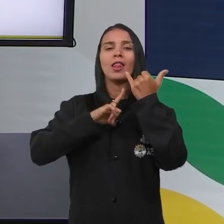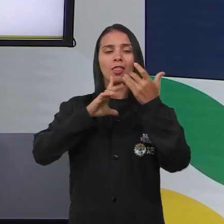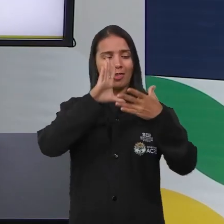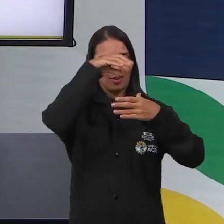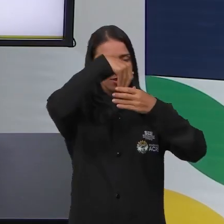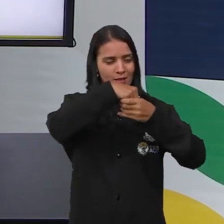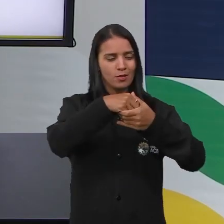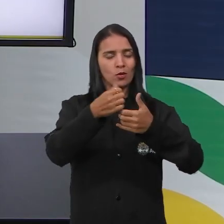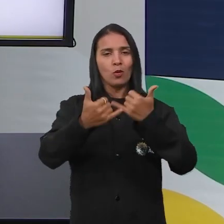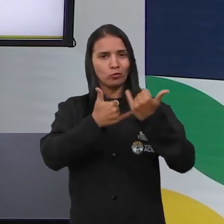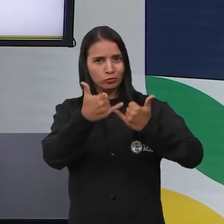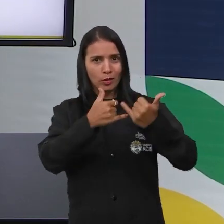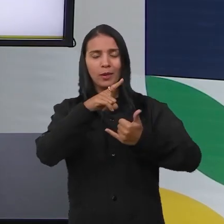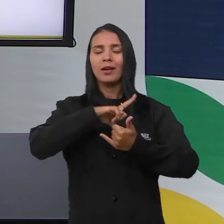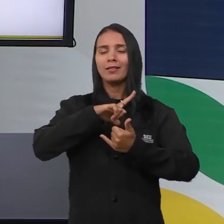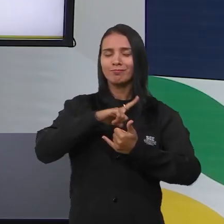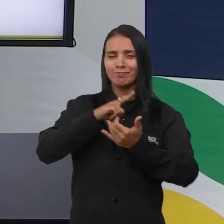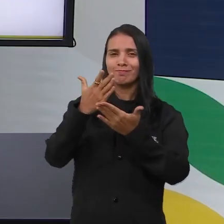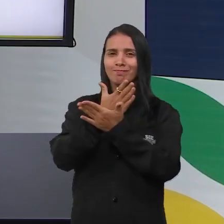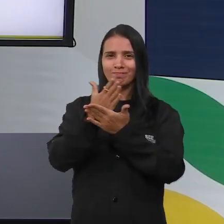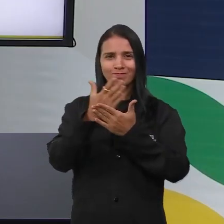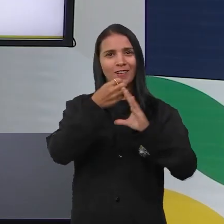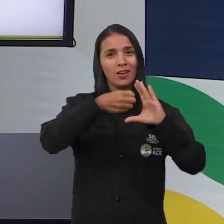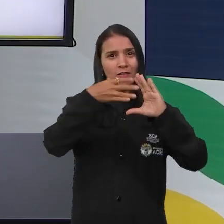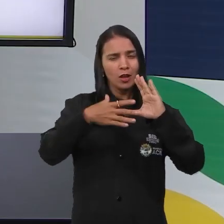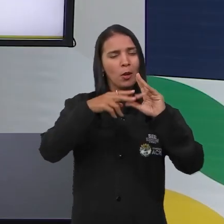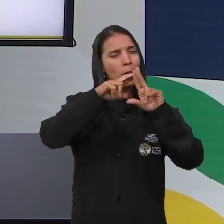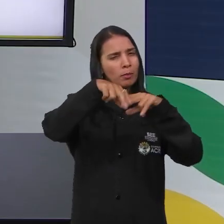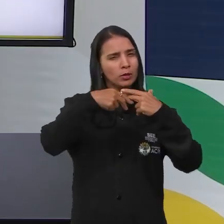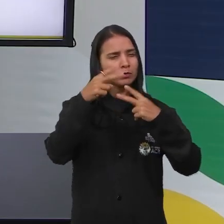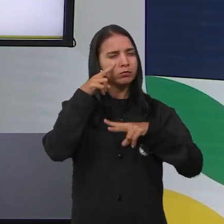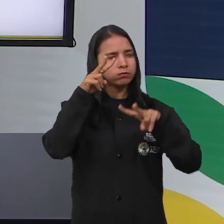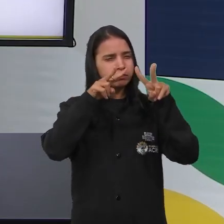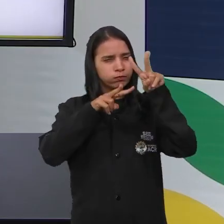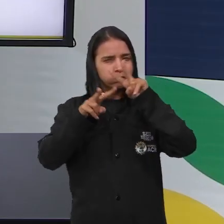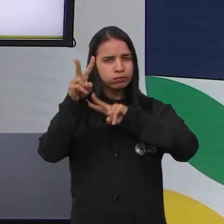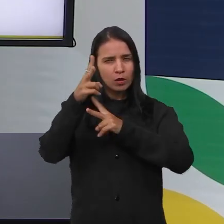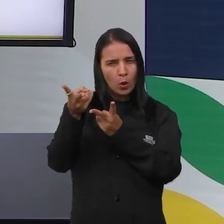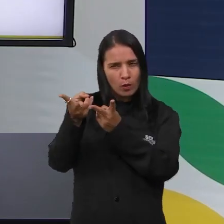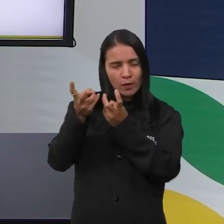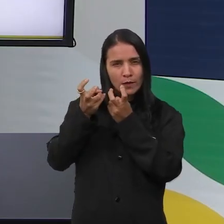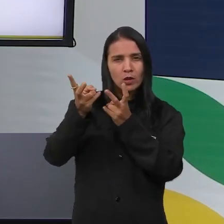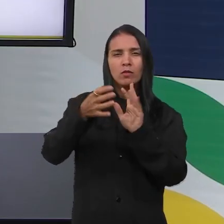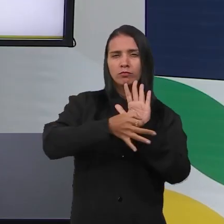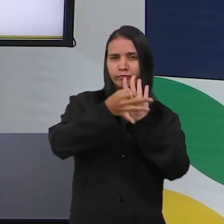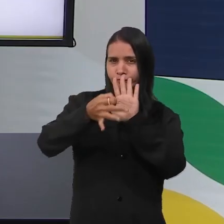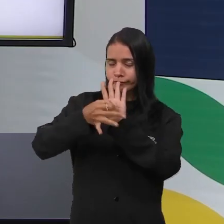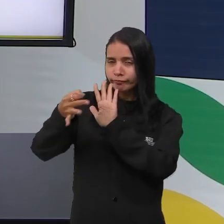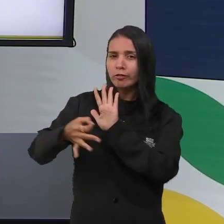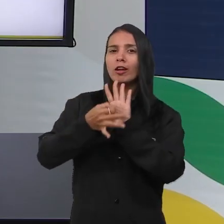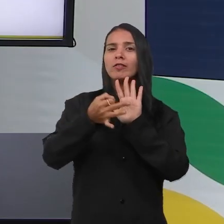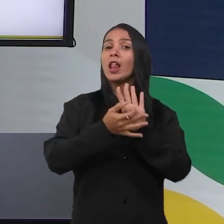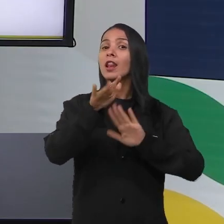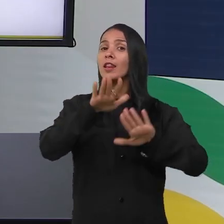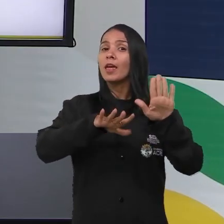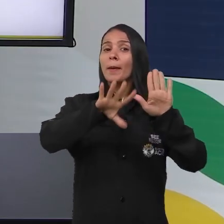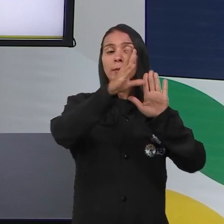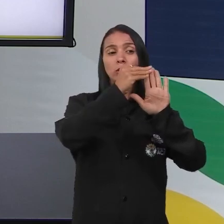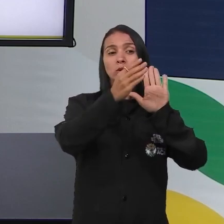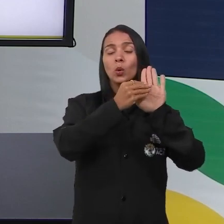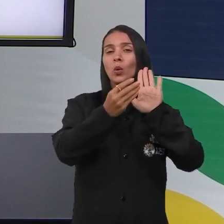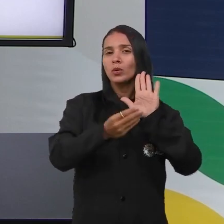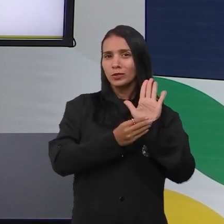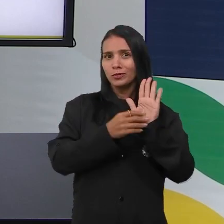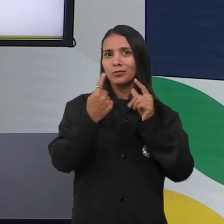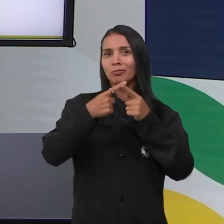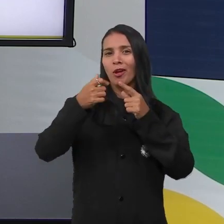dentro do game, a gente começa a fazer análise crítica. Sim, porque a depender da informação, a depender do conteúdo, a notícia, ela vem ali